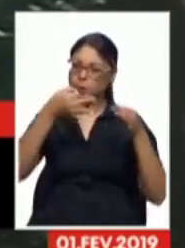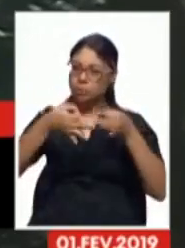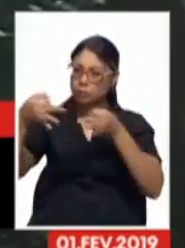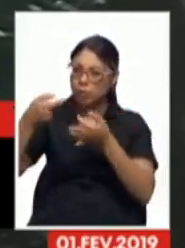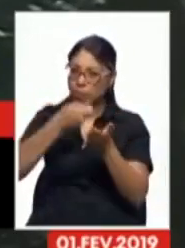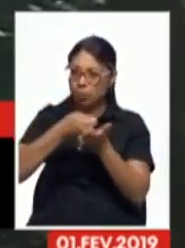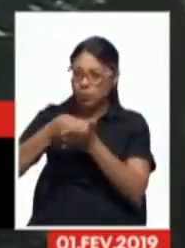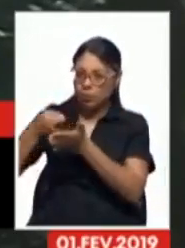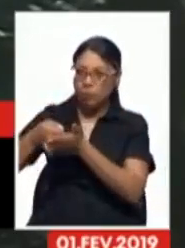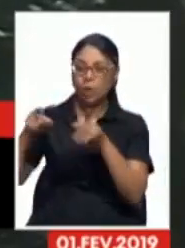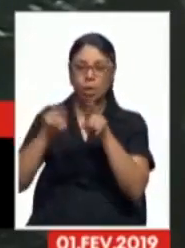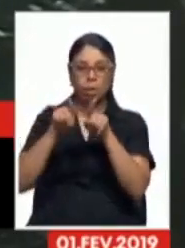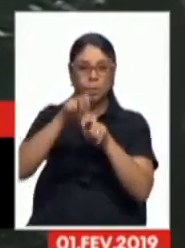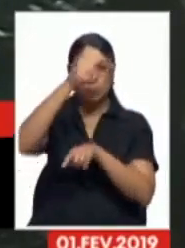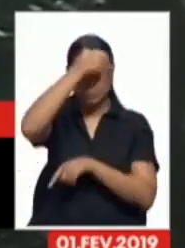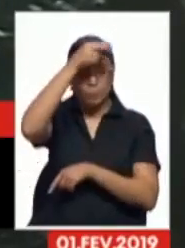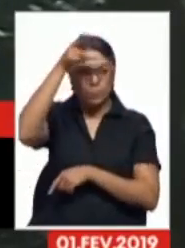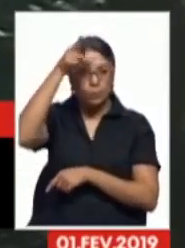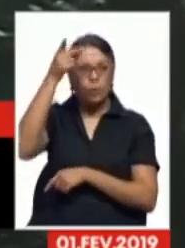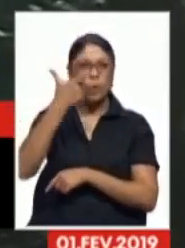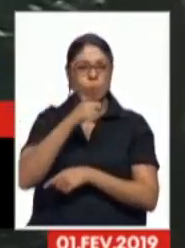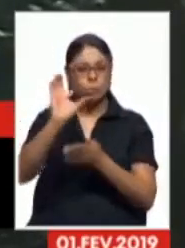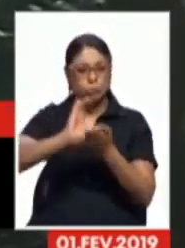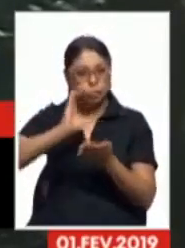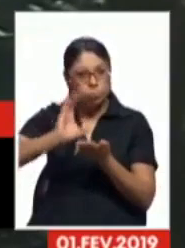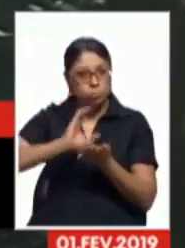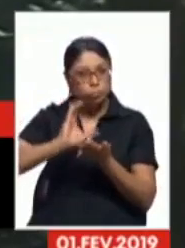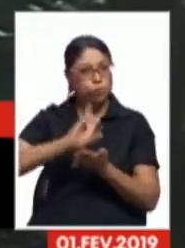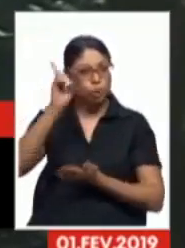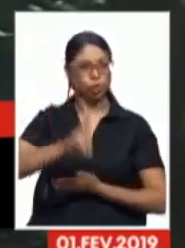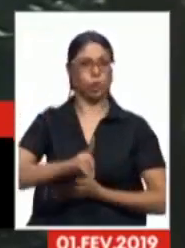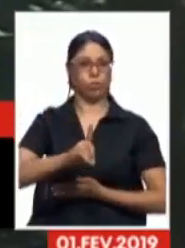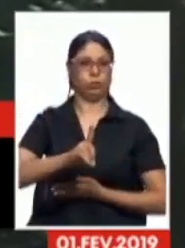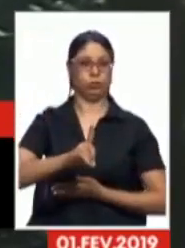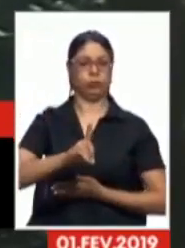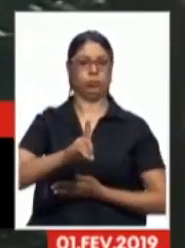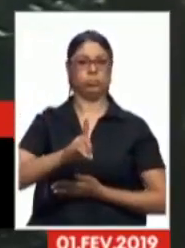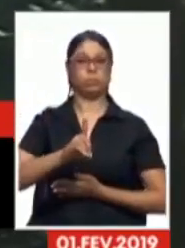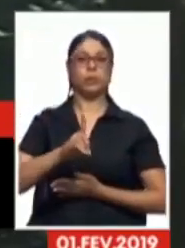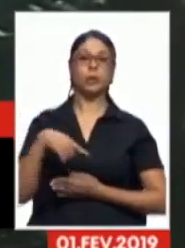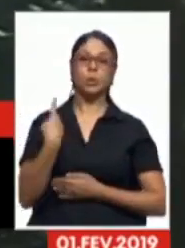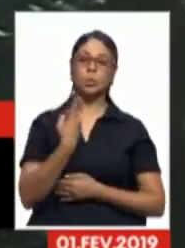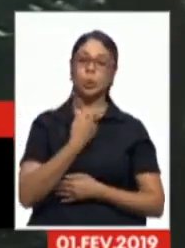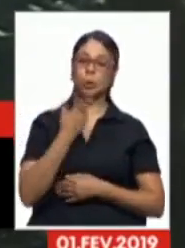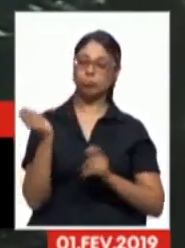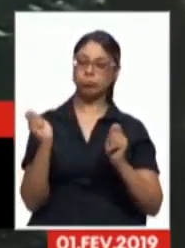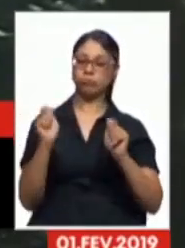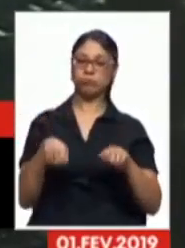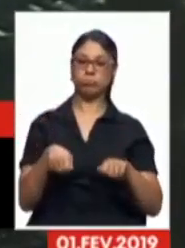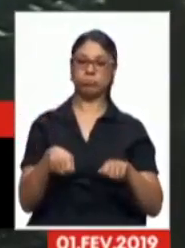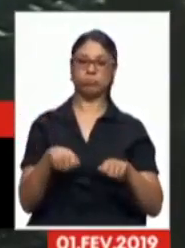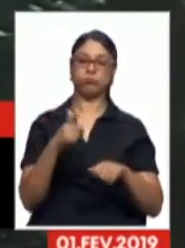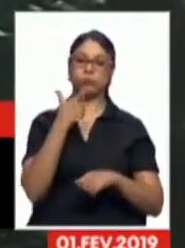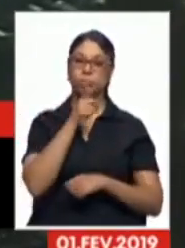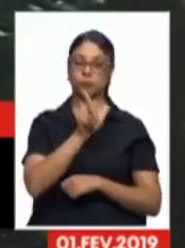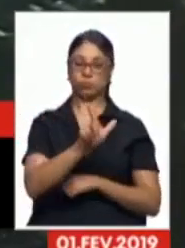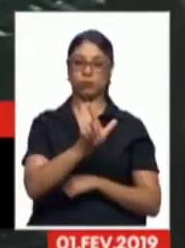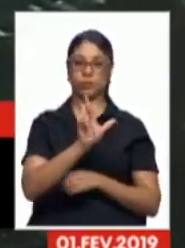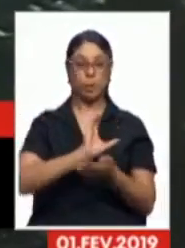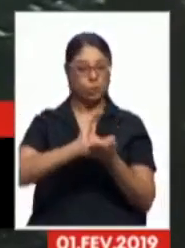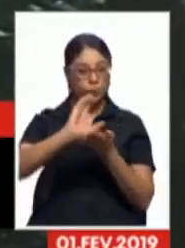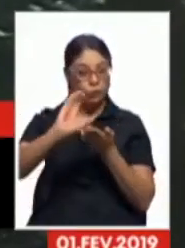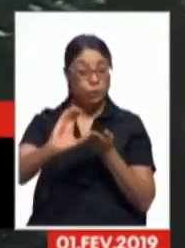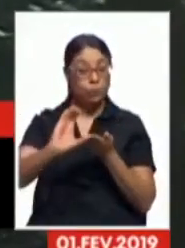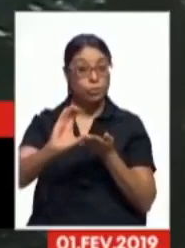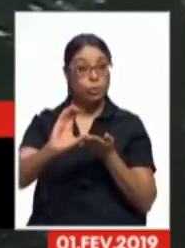que possam receber os valores que têm direito e que possamos ter condições de investir no que deve